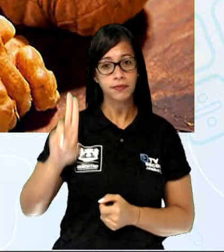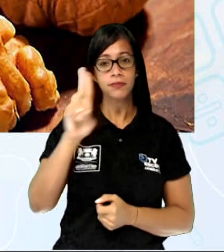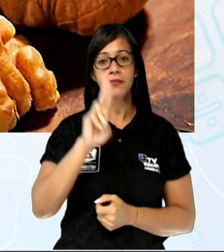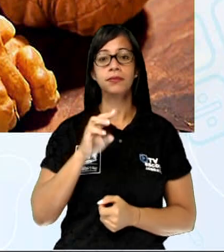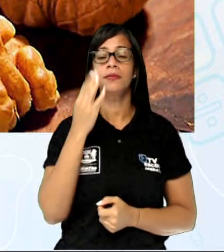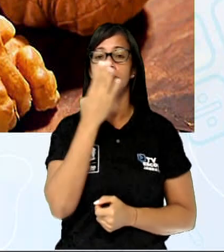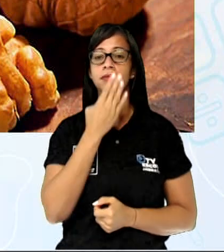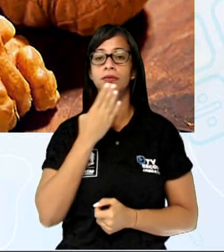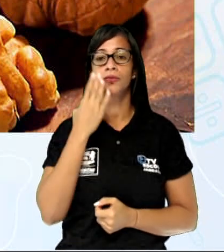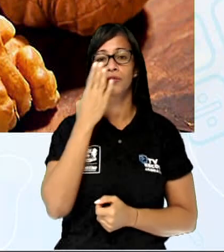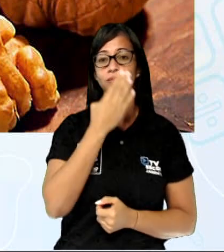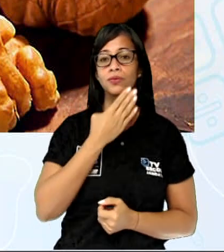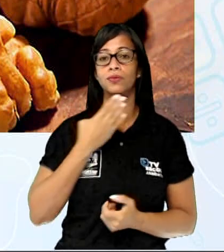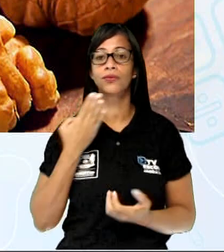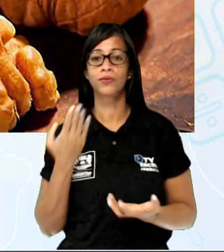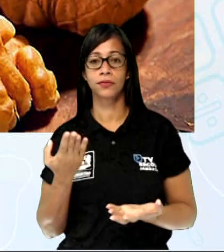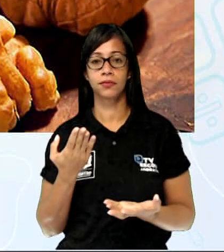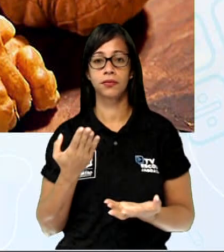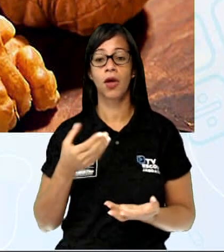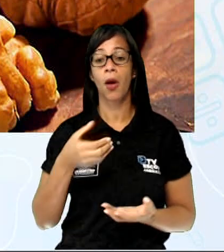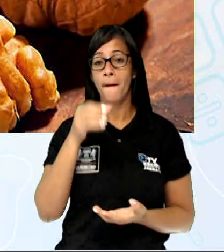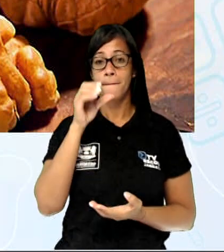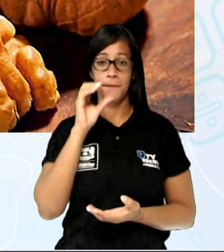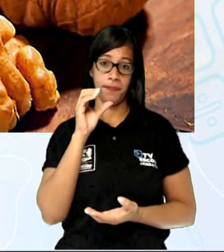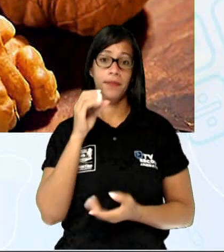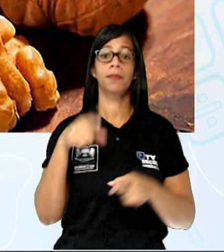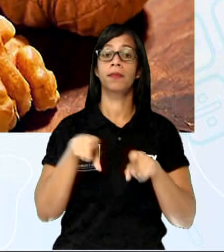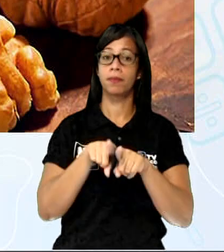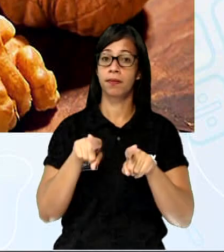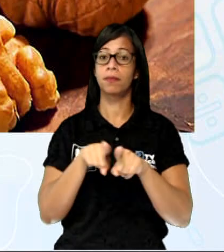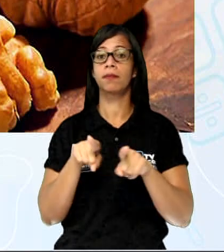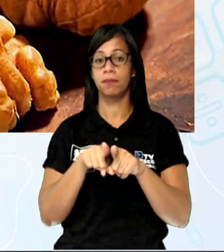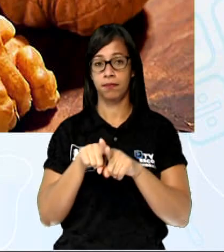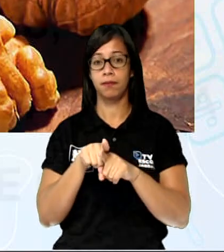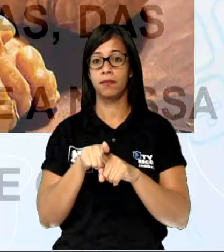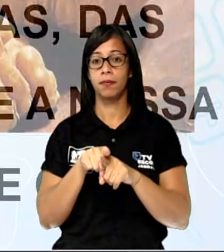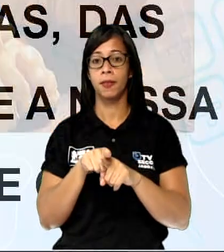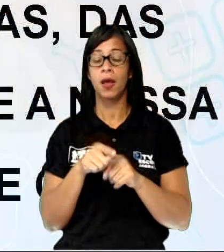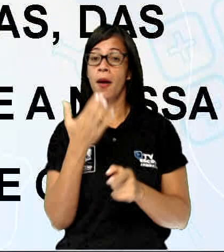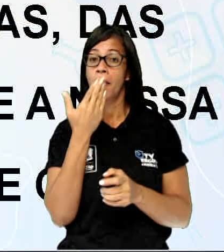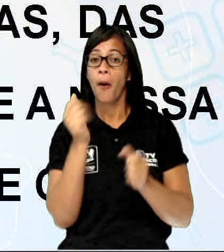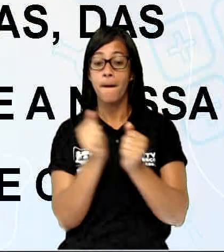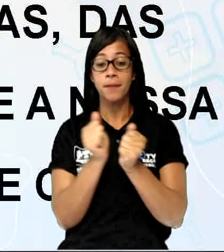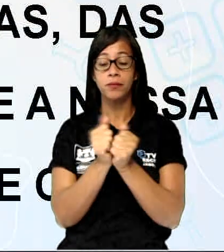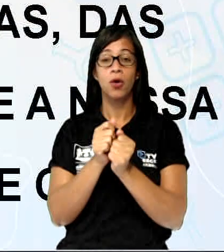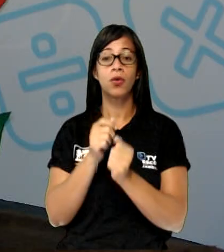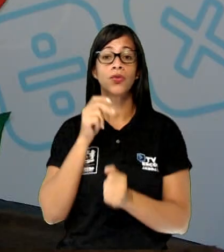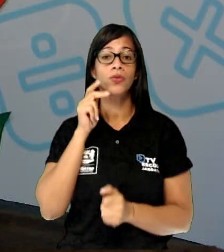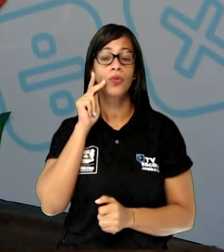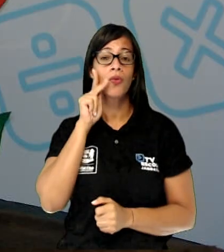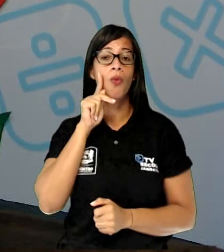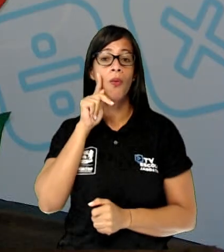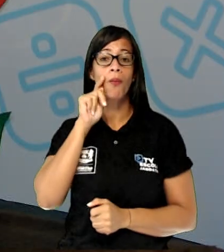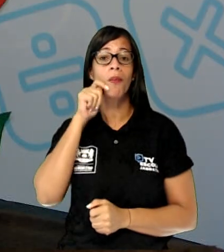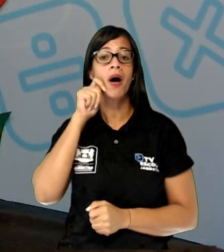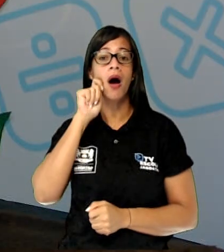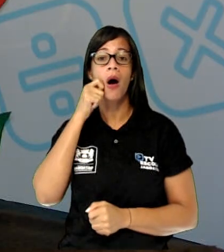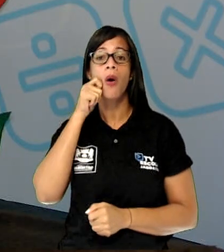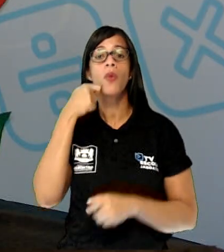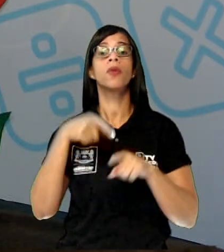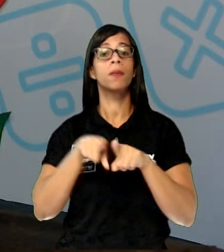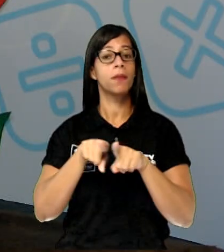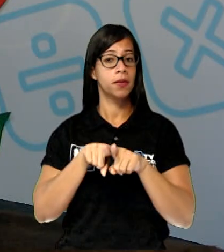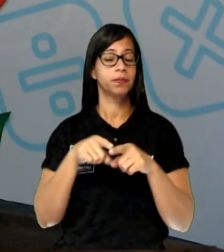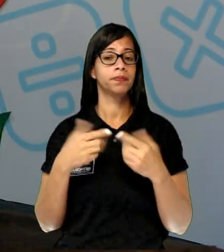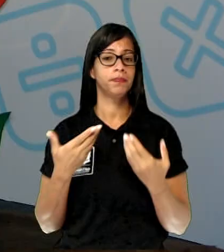ou torradas. Olha a imagem dela aí, ó, na vida real. Vamos aprender um pouco mais sobre a noz. São